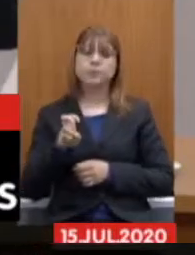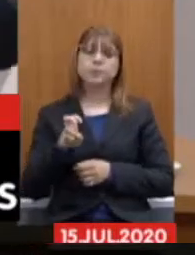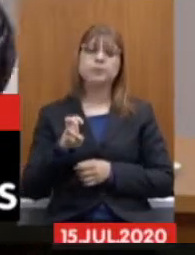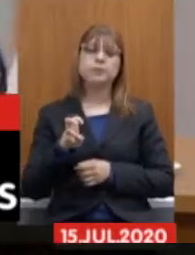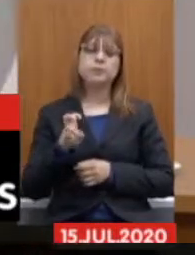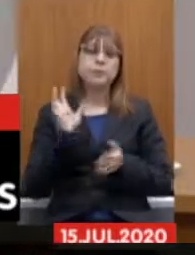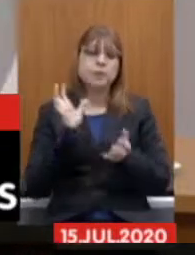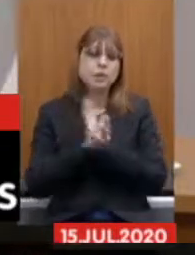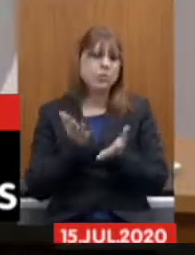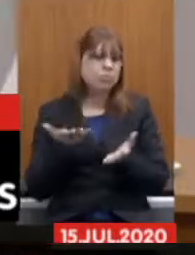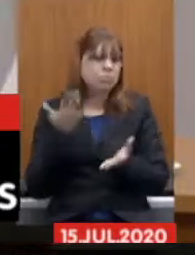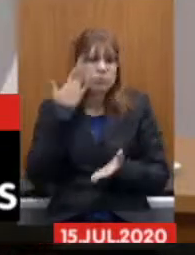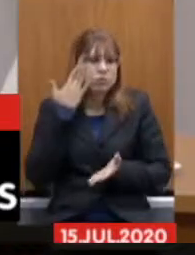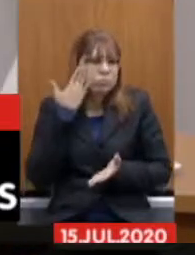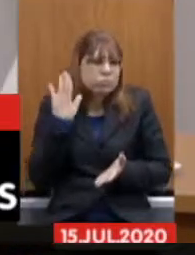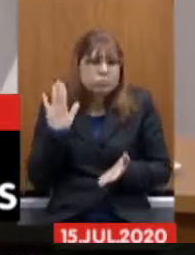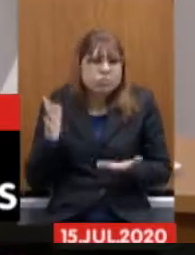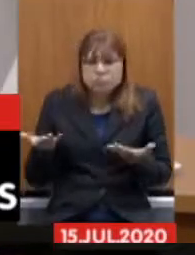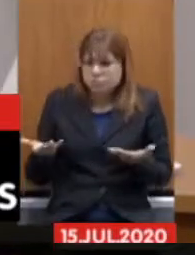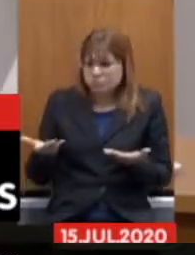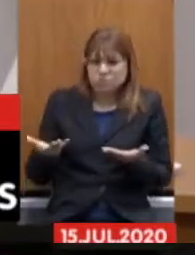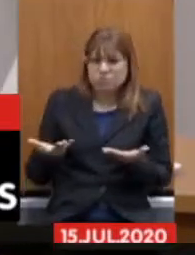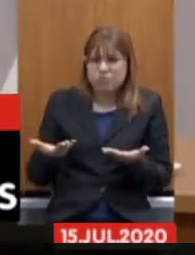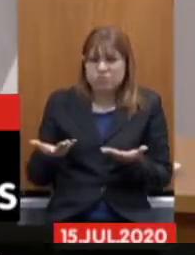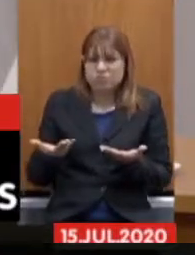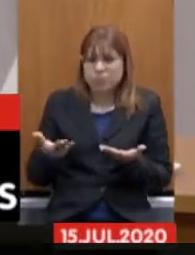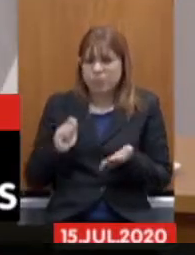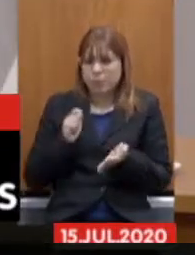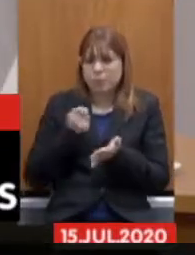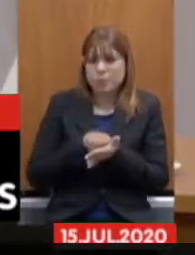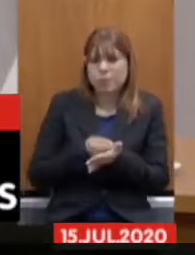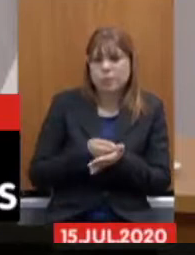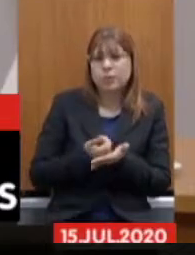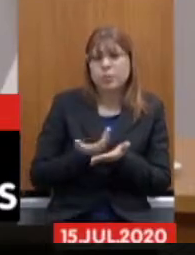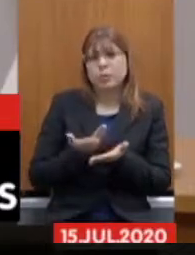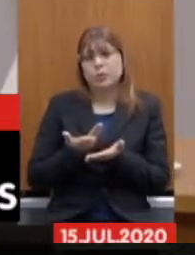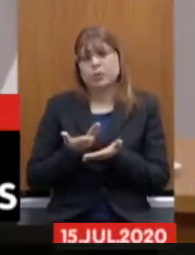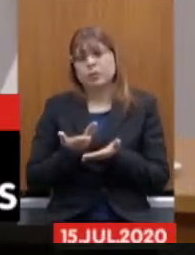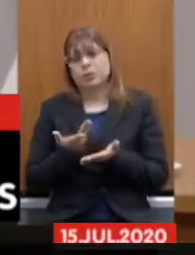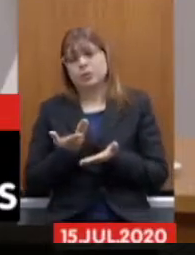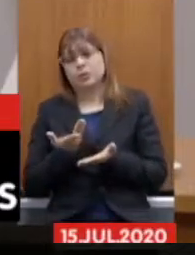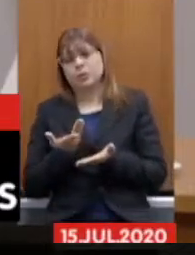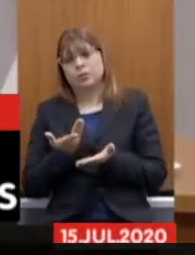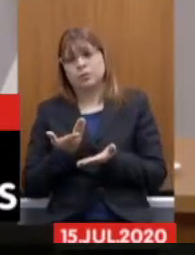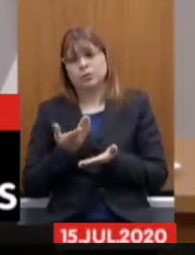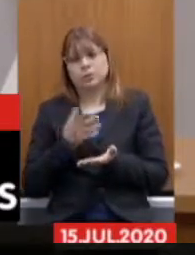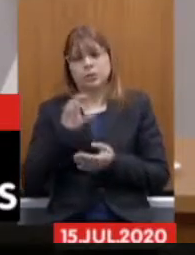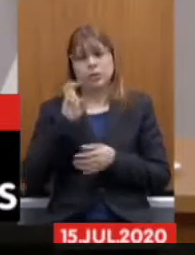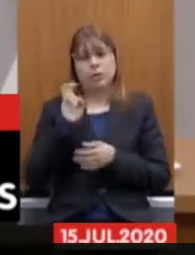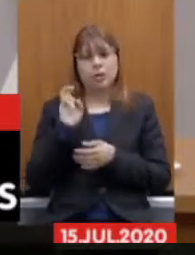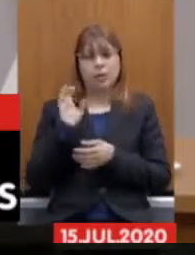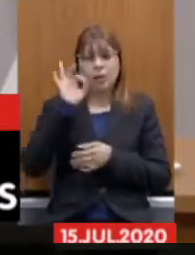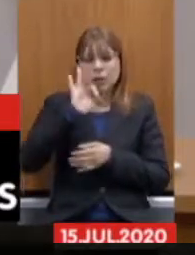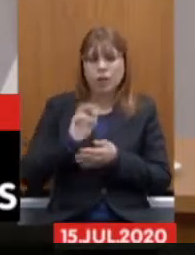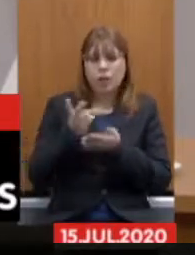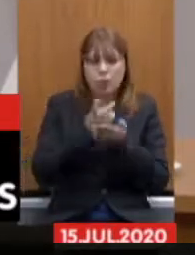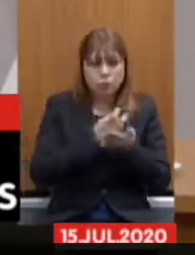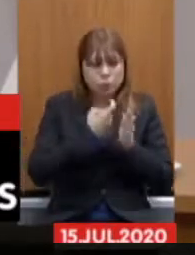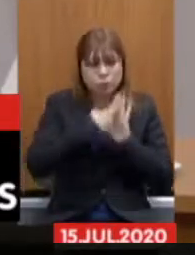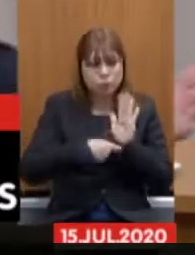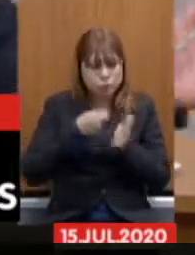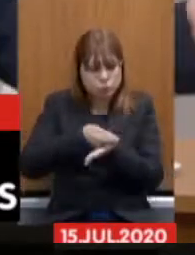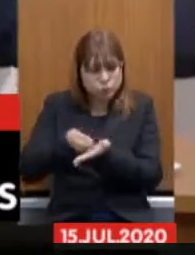situação sem saber contribuem pelo valor total de contribuição das alíquotas que lhe são impostas